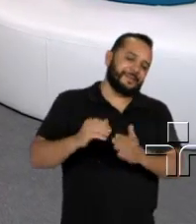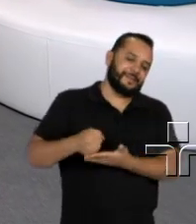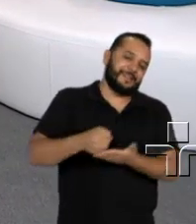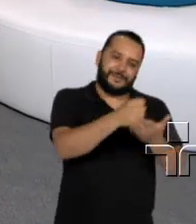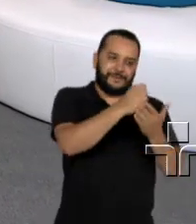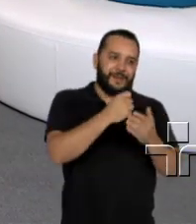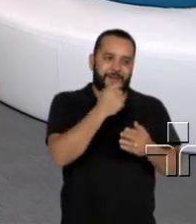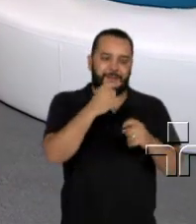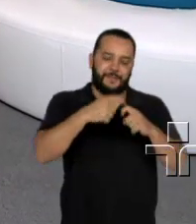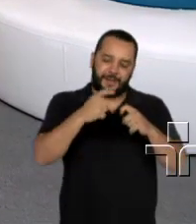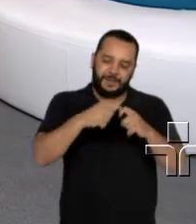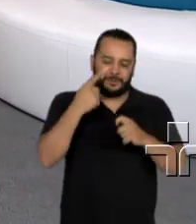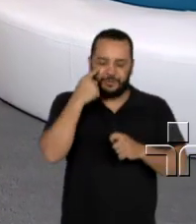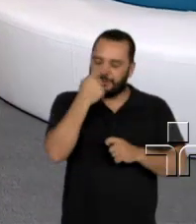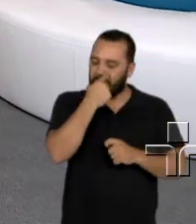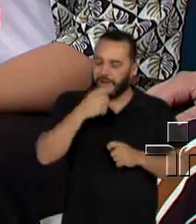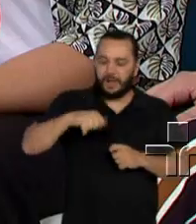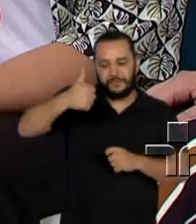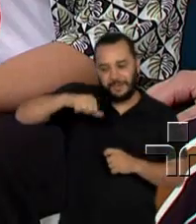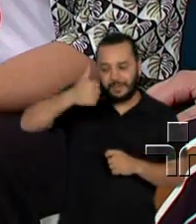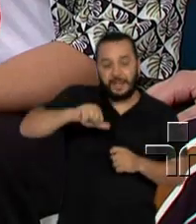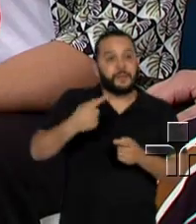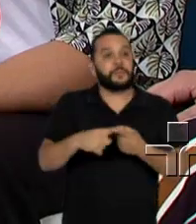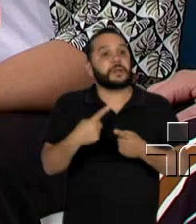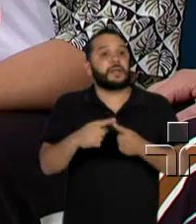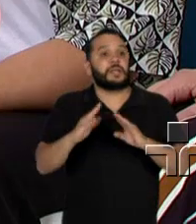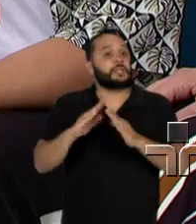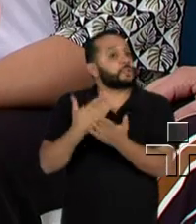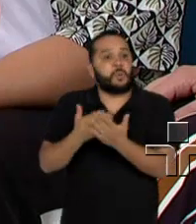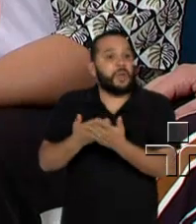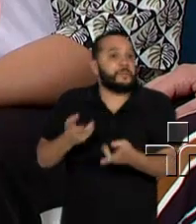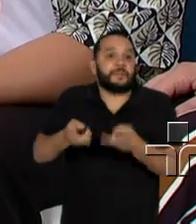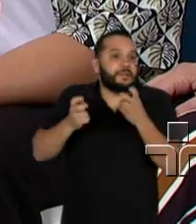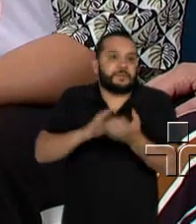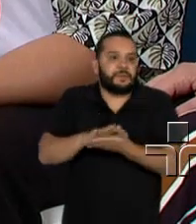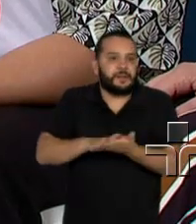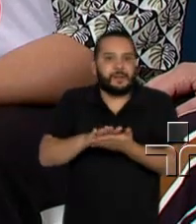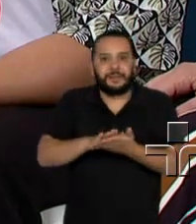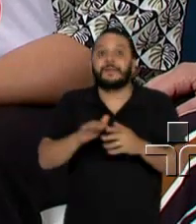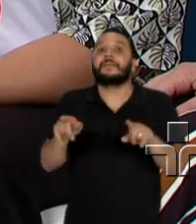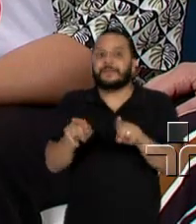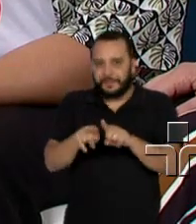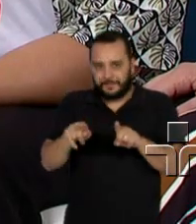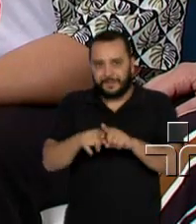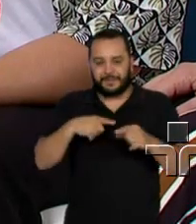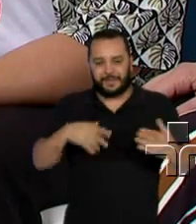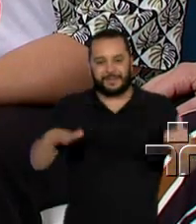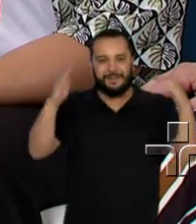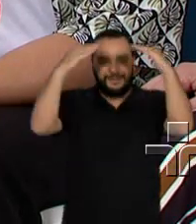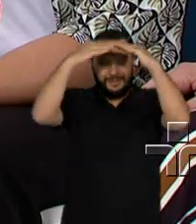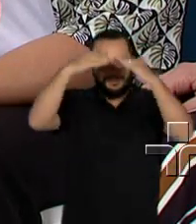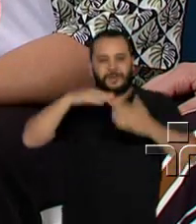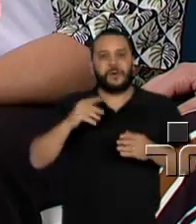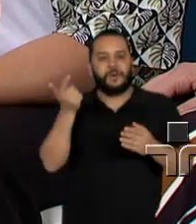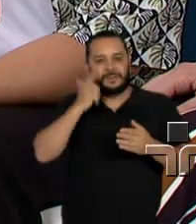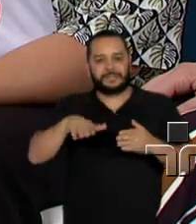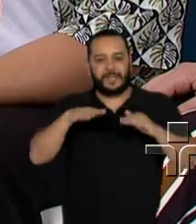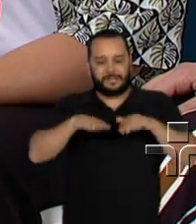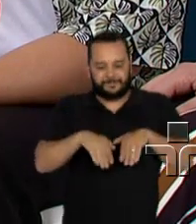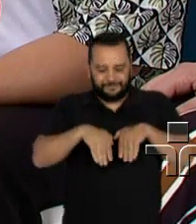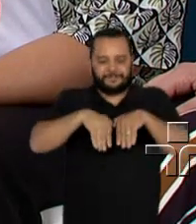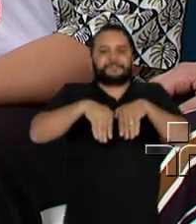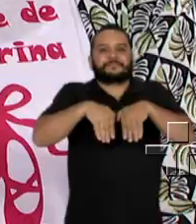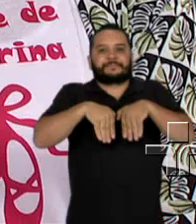coordenação motora o equilíbrio você consegue fazer aquelas posições que tem que ficar na ponta do pé você tem bastante